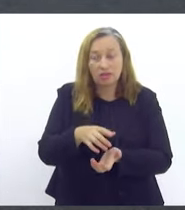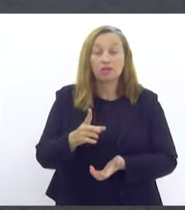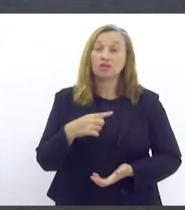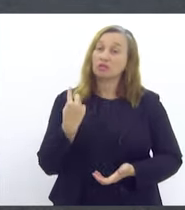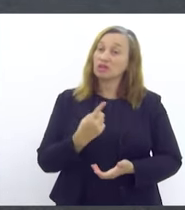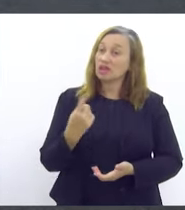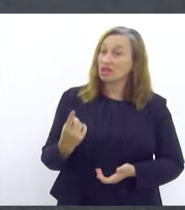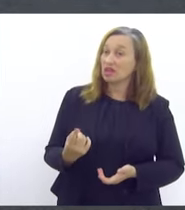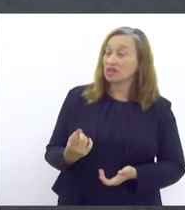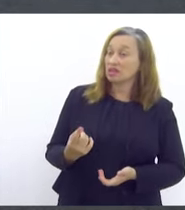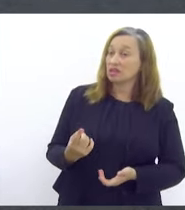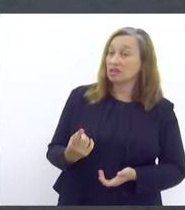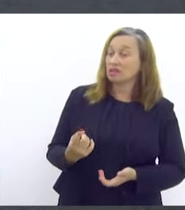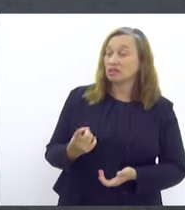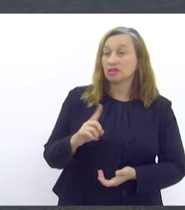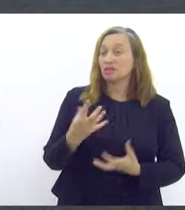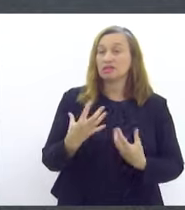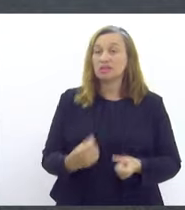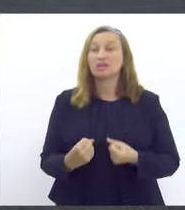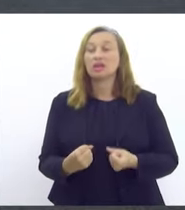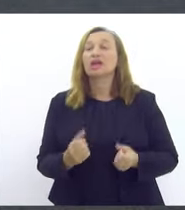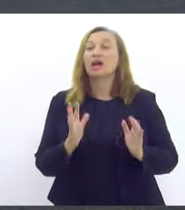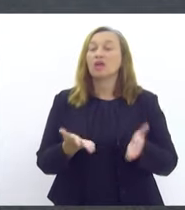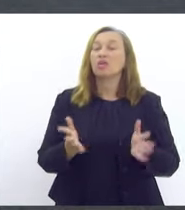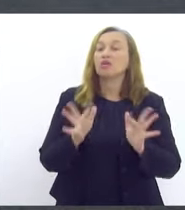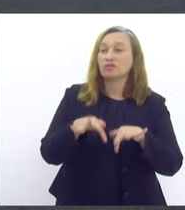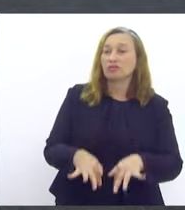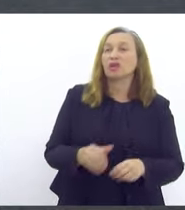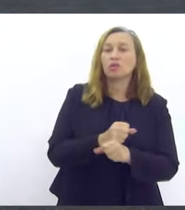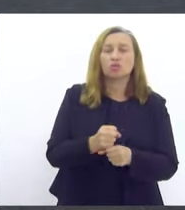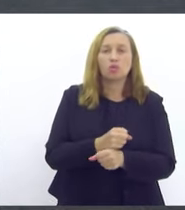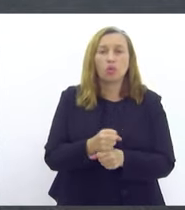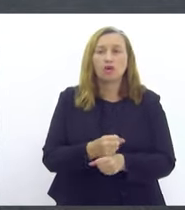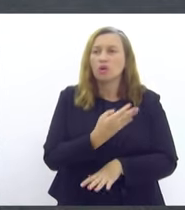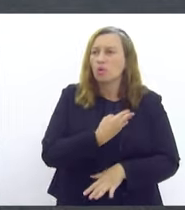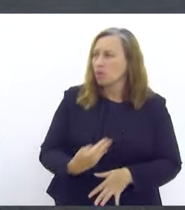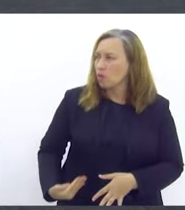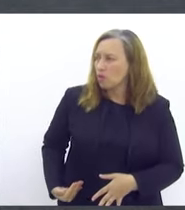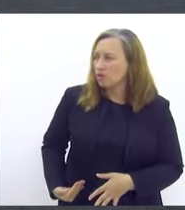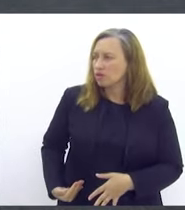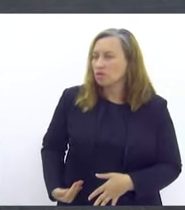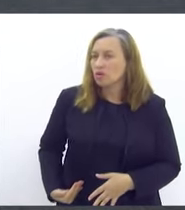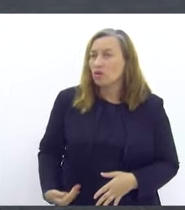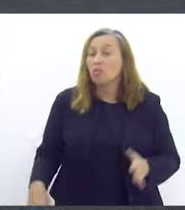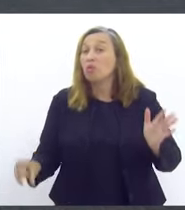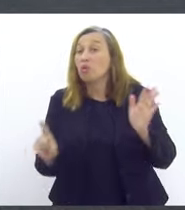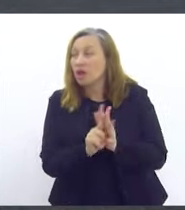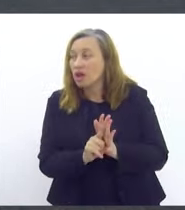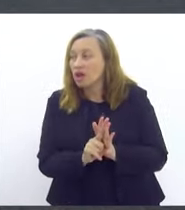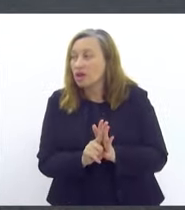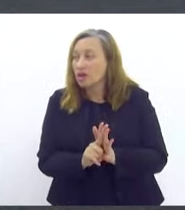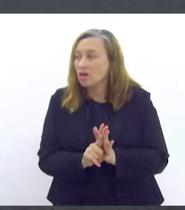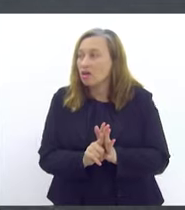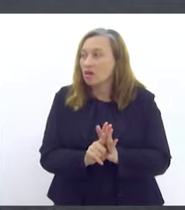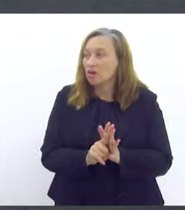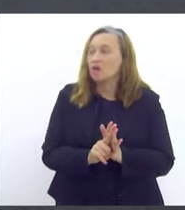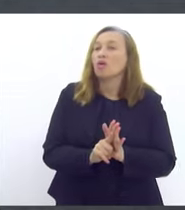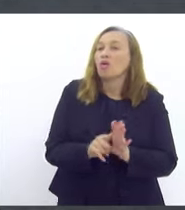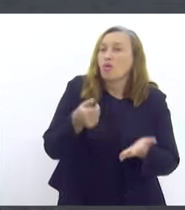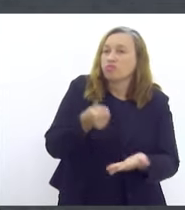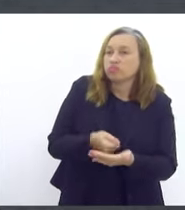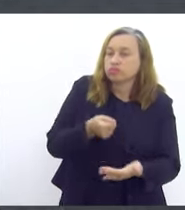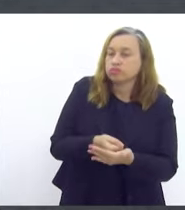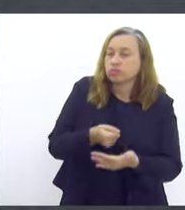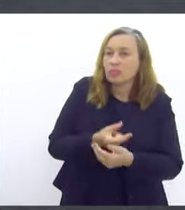arbitrária, e agora a gente vai se deparar com o final do ano em que o governo, por lei, é obrigado